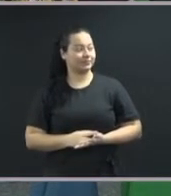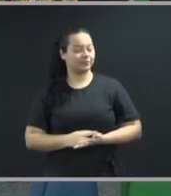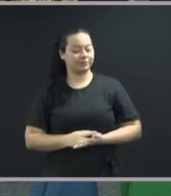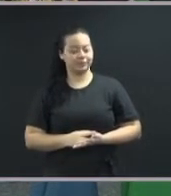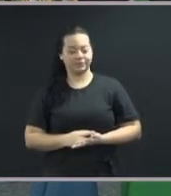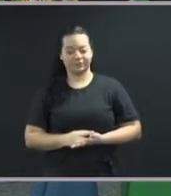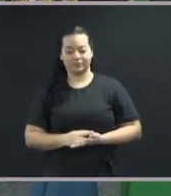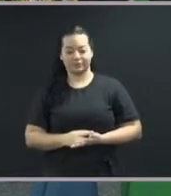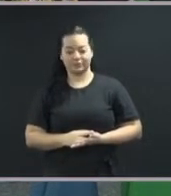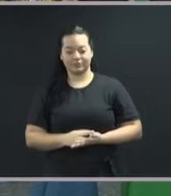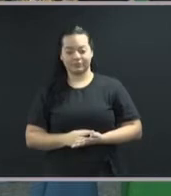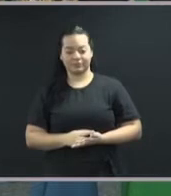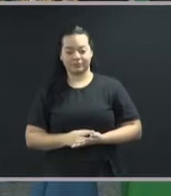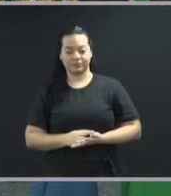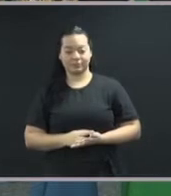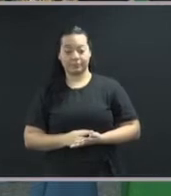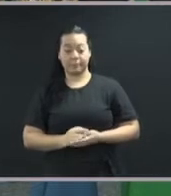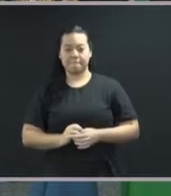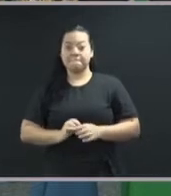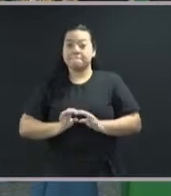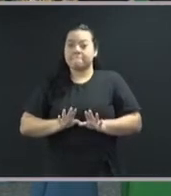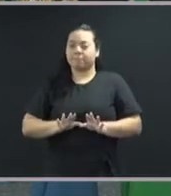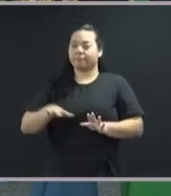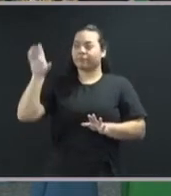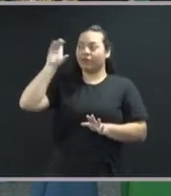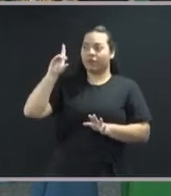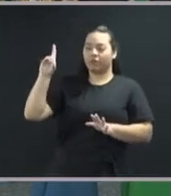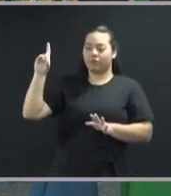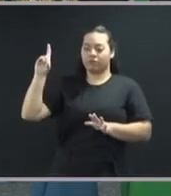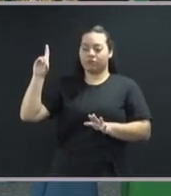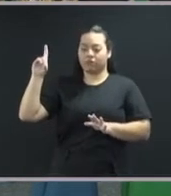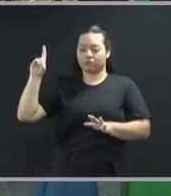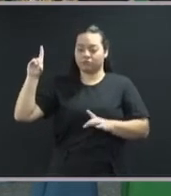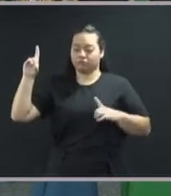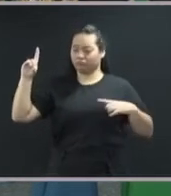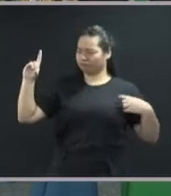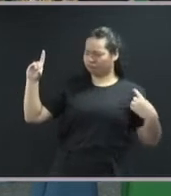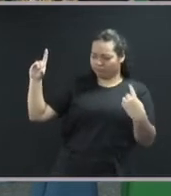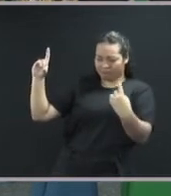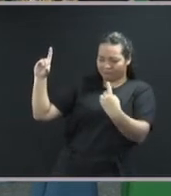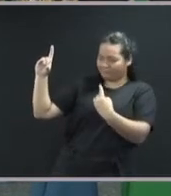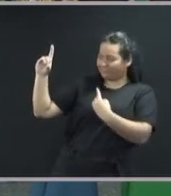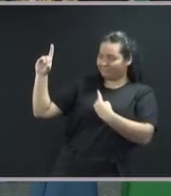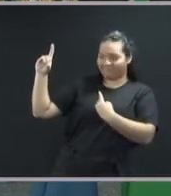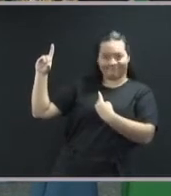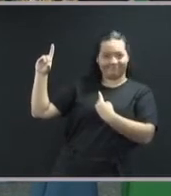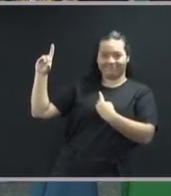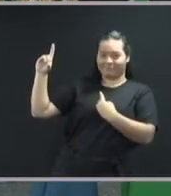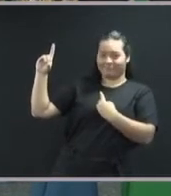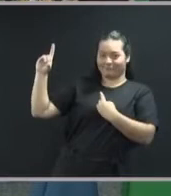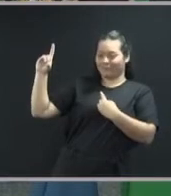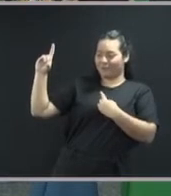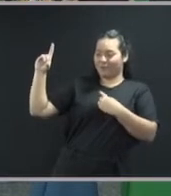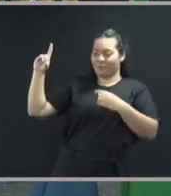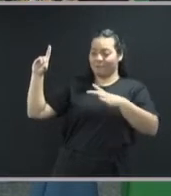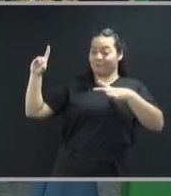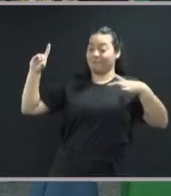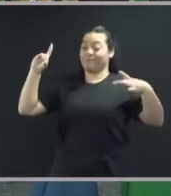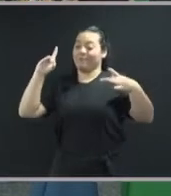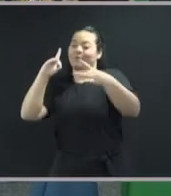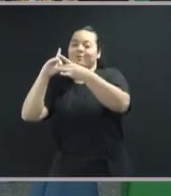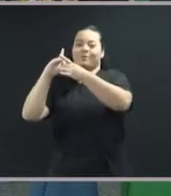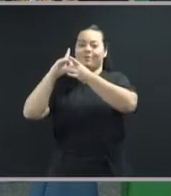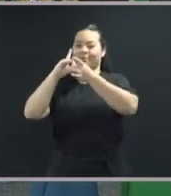ele quer contar comigo e com você. Não precisaria. Deus só deveria,